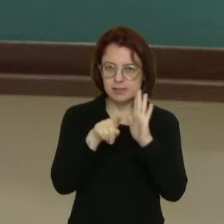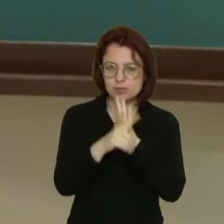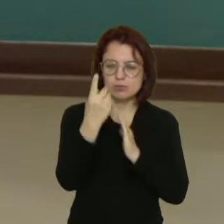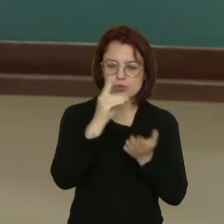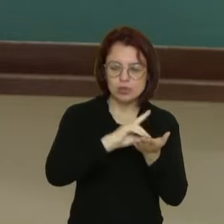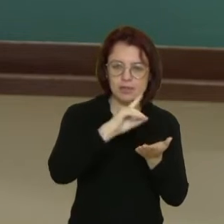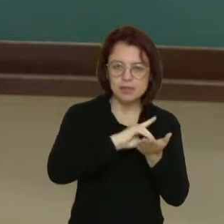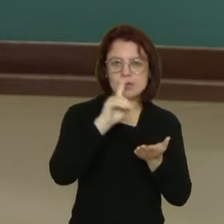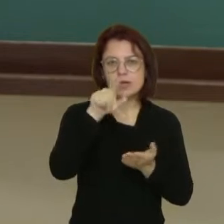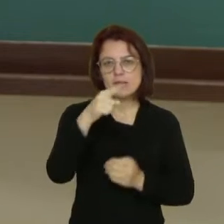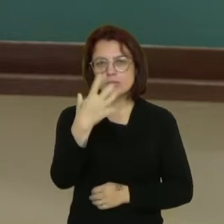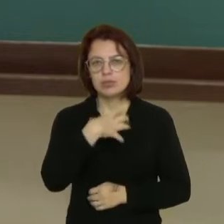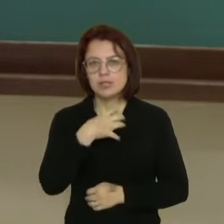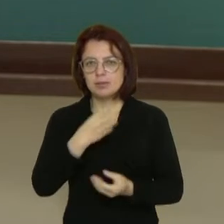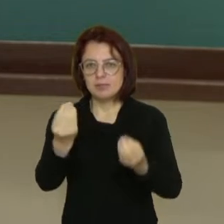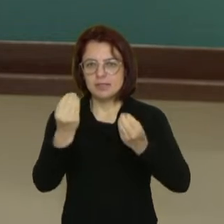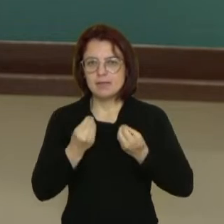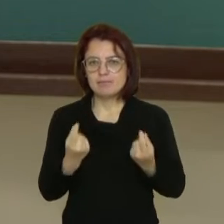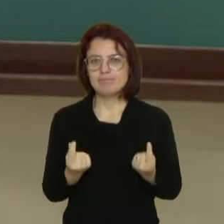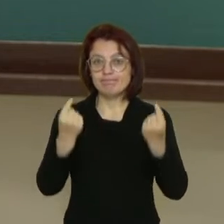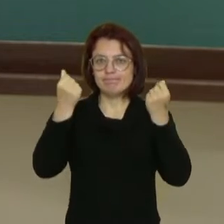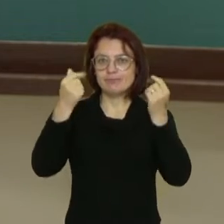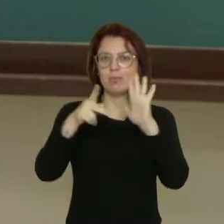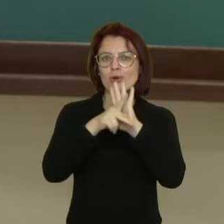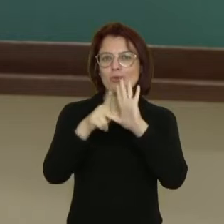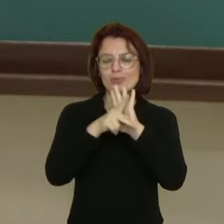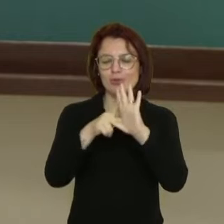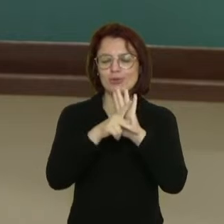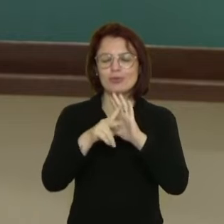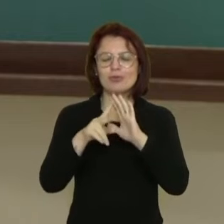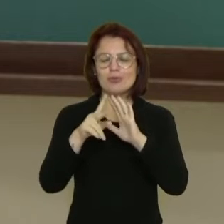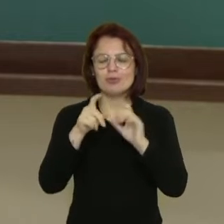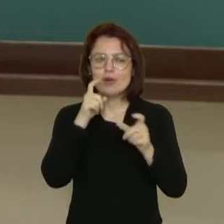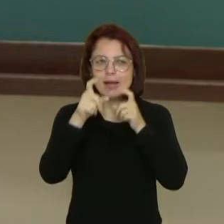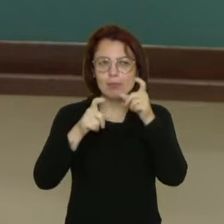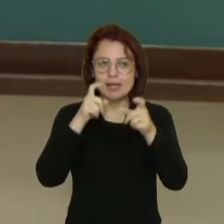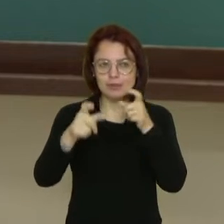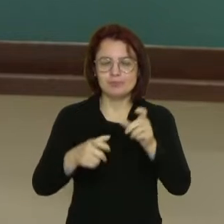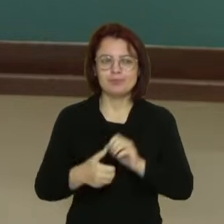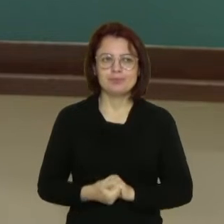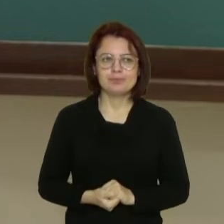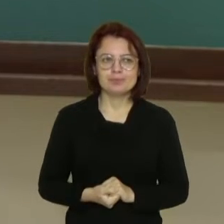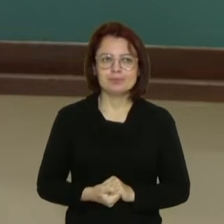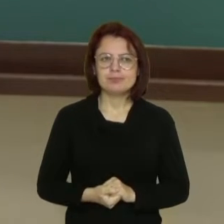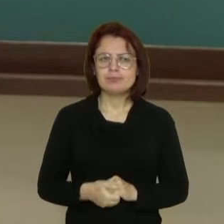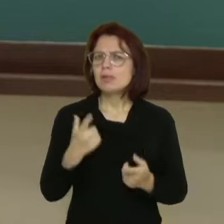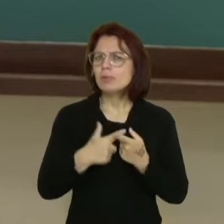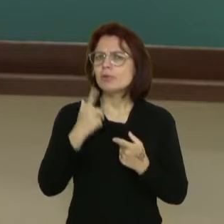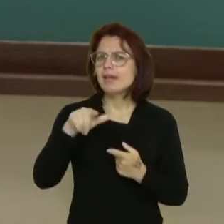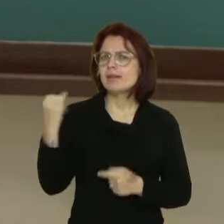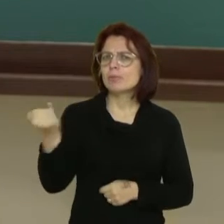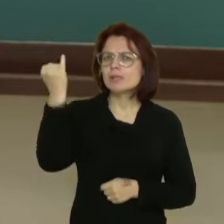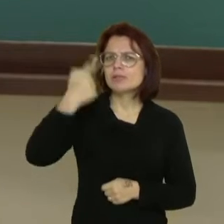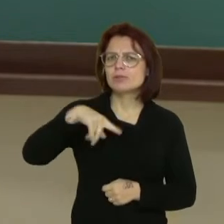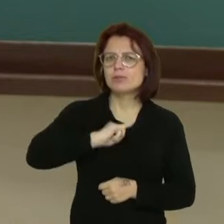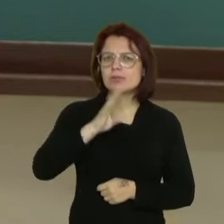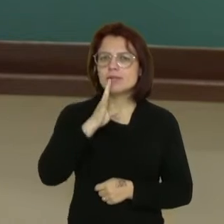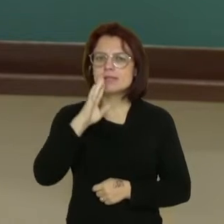dicionário, é uma forma de enriquecer o vocabulário. Por que é importante conhecer a história e compará-la com a época